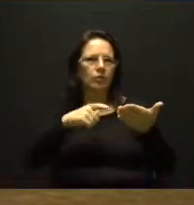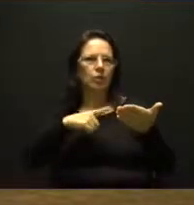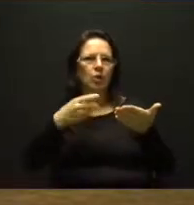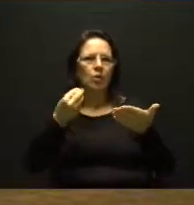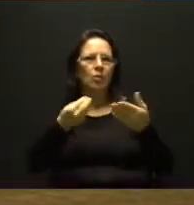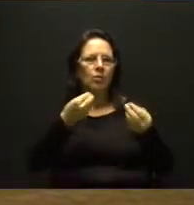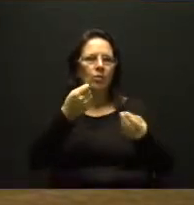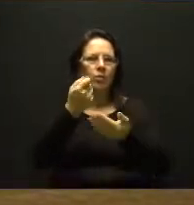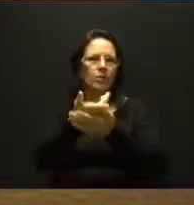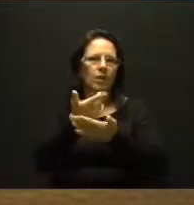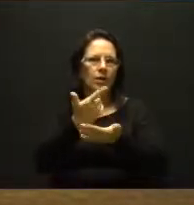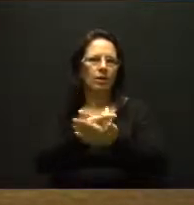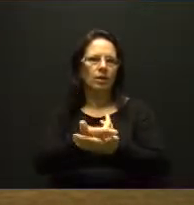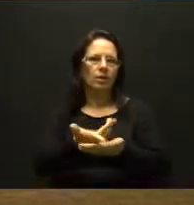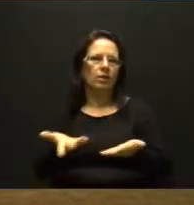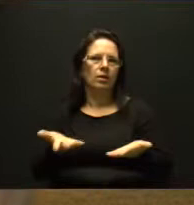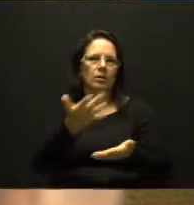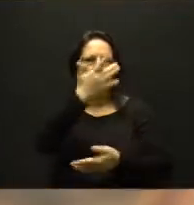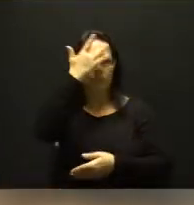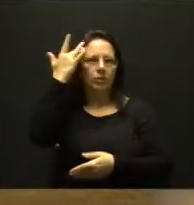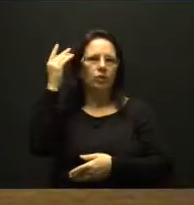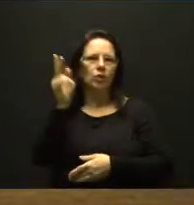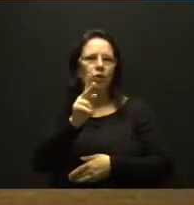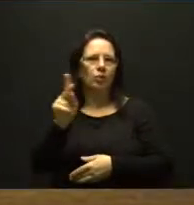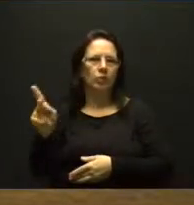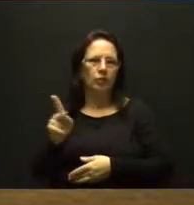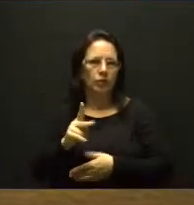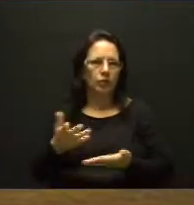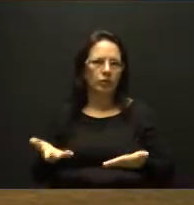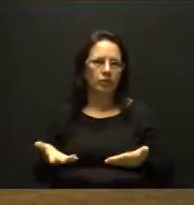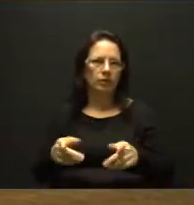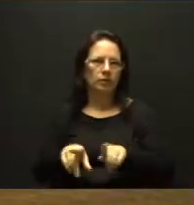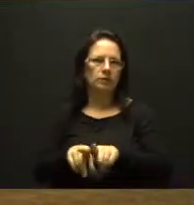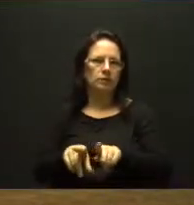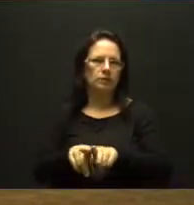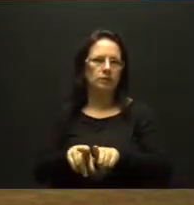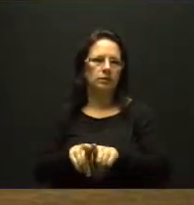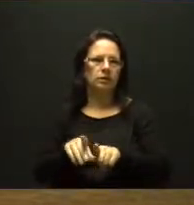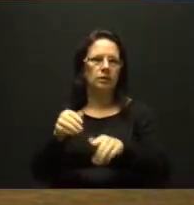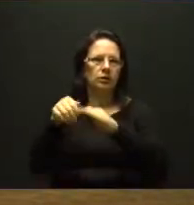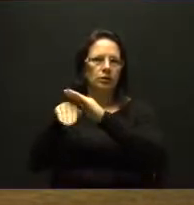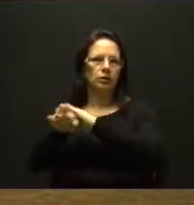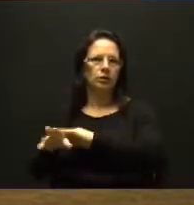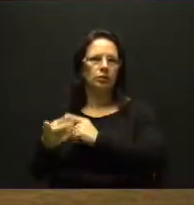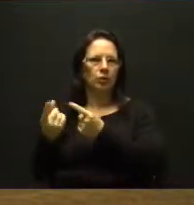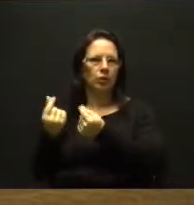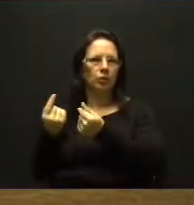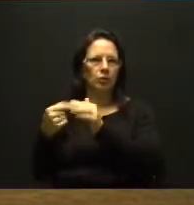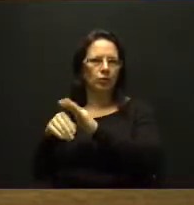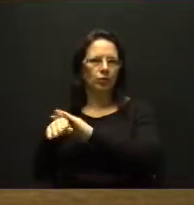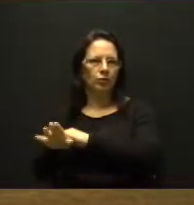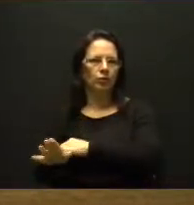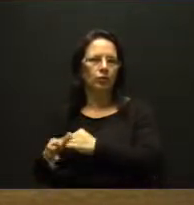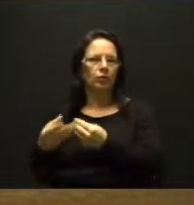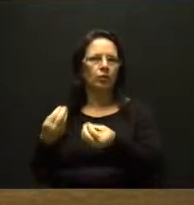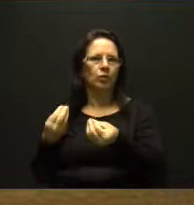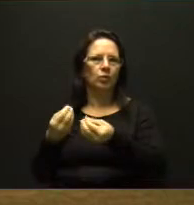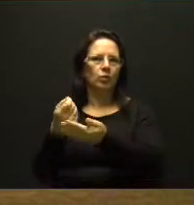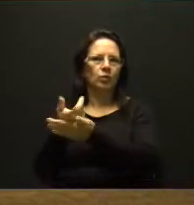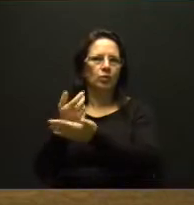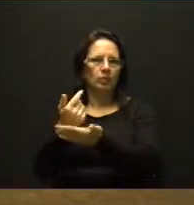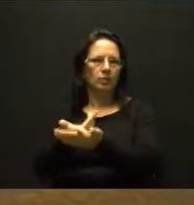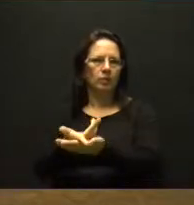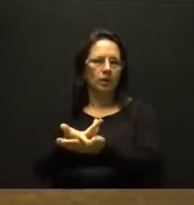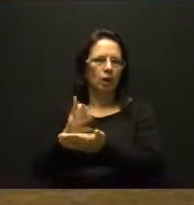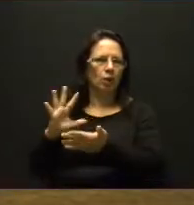funcionários como que essa documentação site ela não consegue depositar fundo de garantia nsf devido